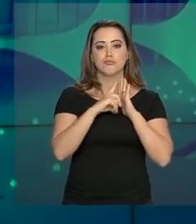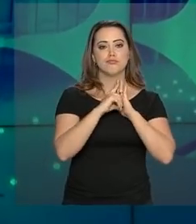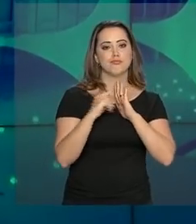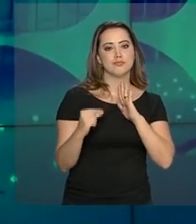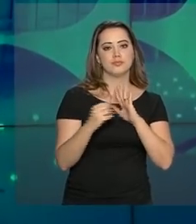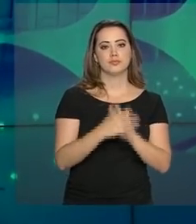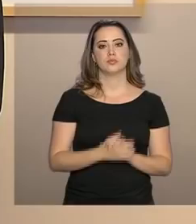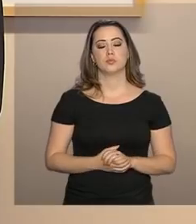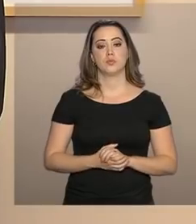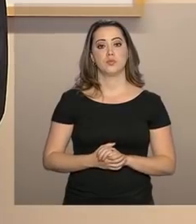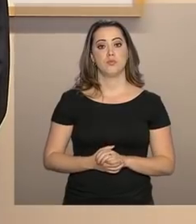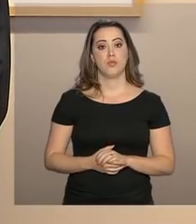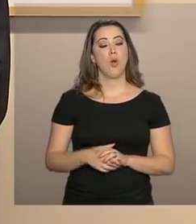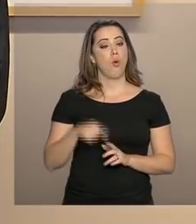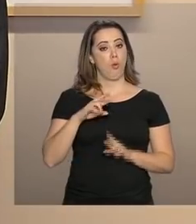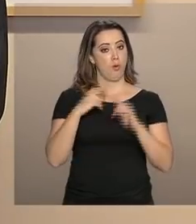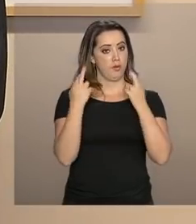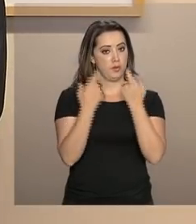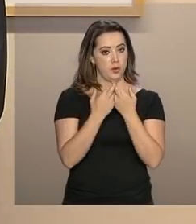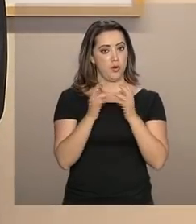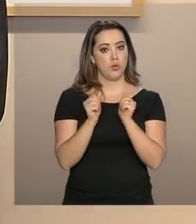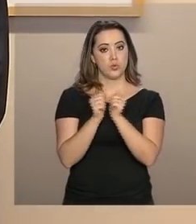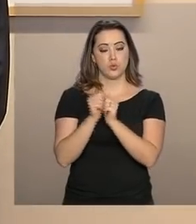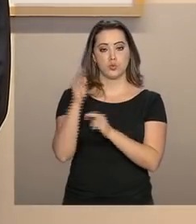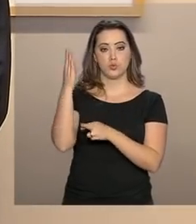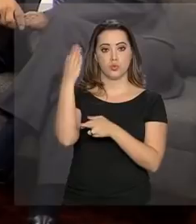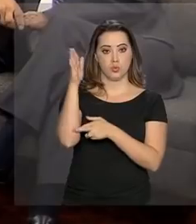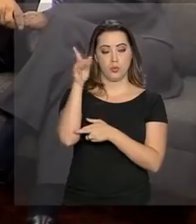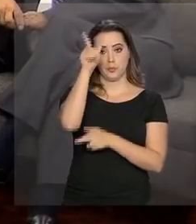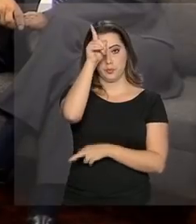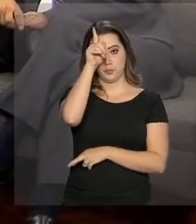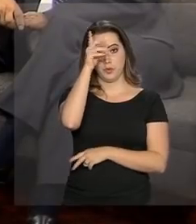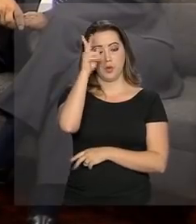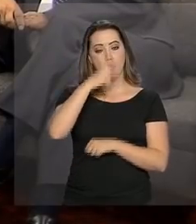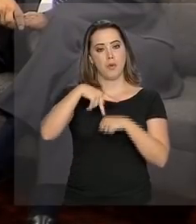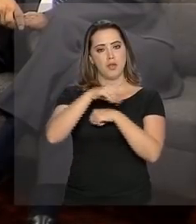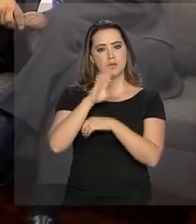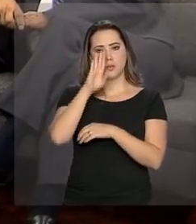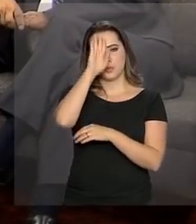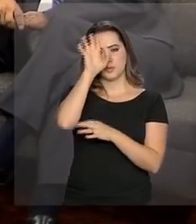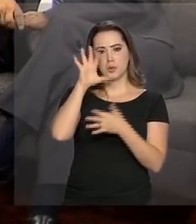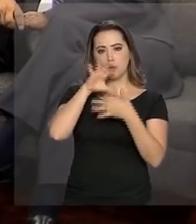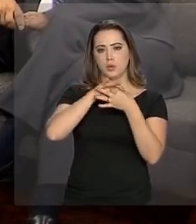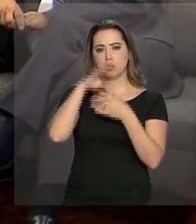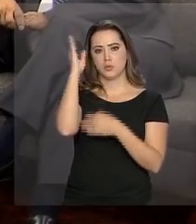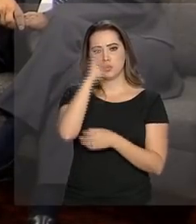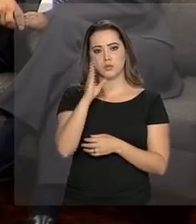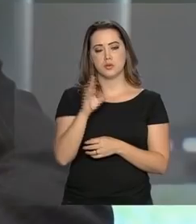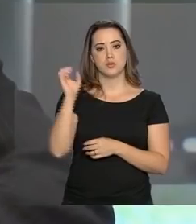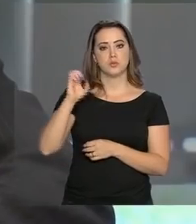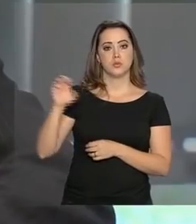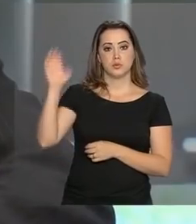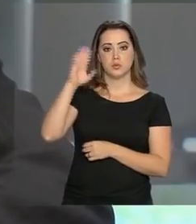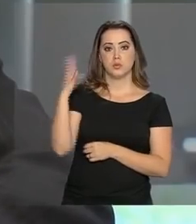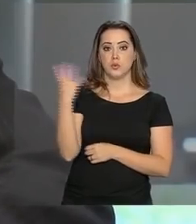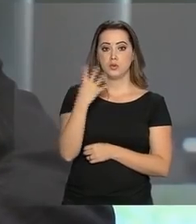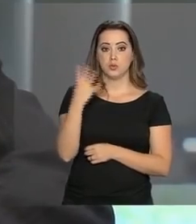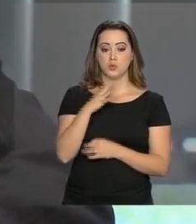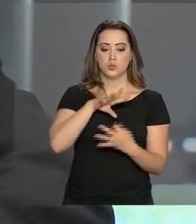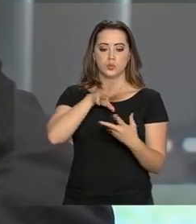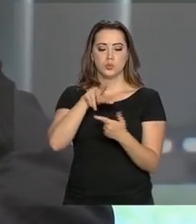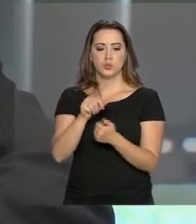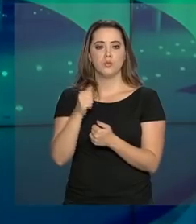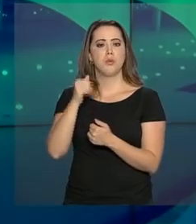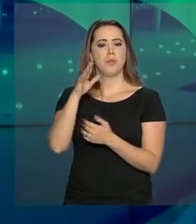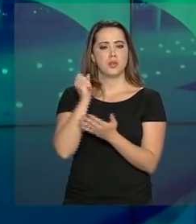do Planalto. Uma das reuniões foi com o embaixador da Alemanha. O país é o principal parceiro comercial do Brasil na Europa e o quarto